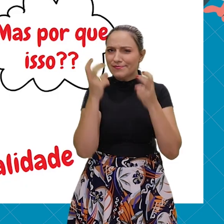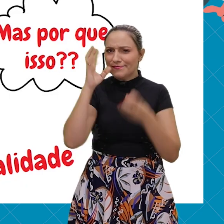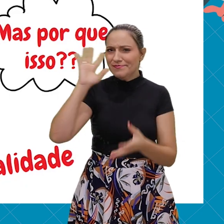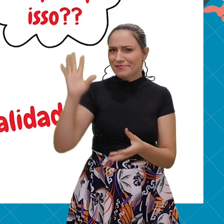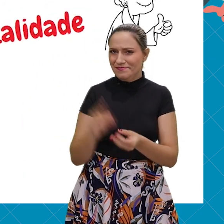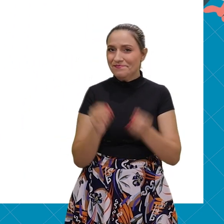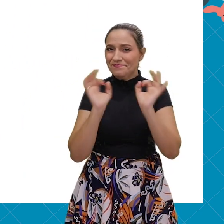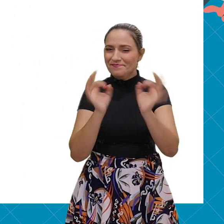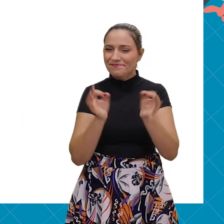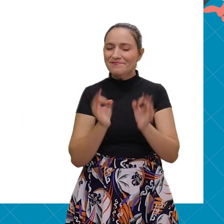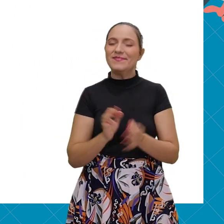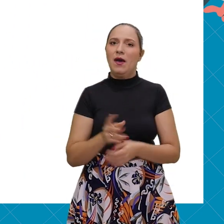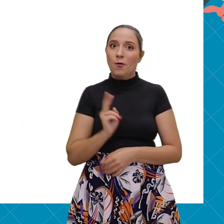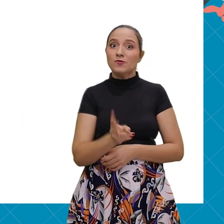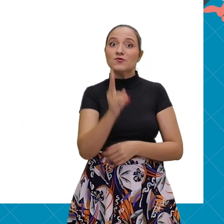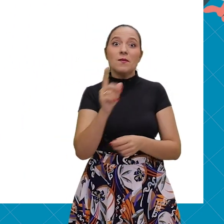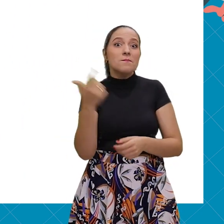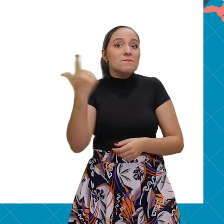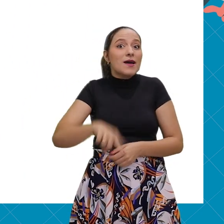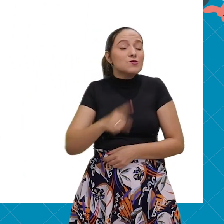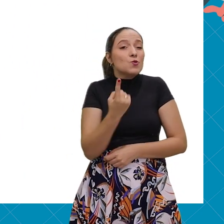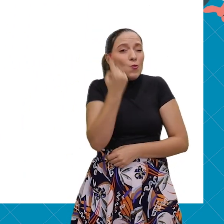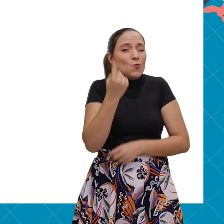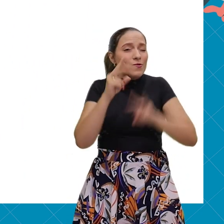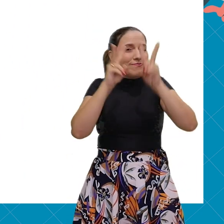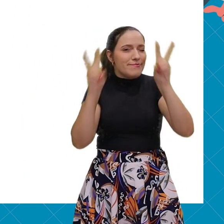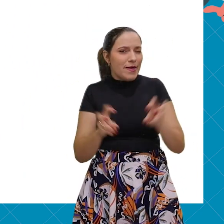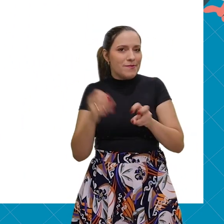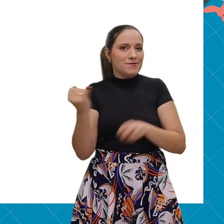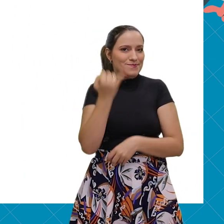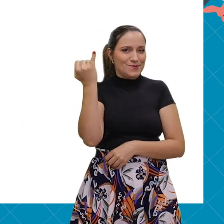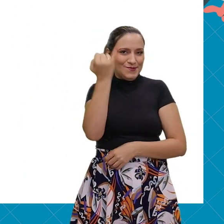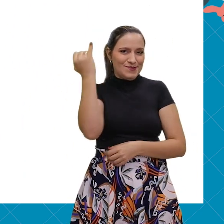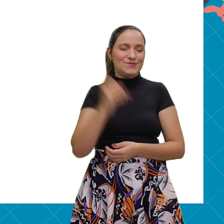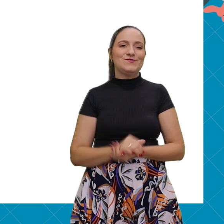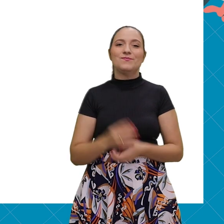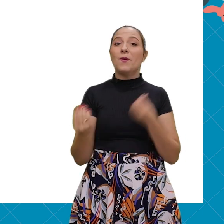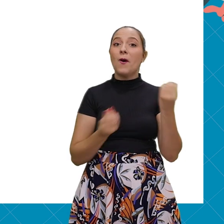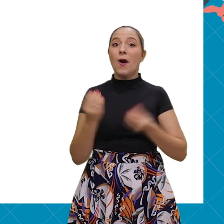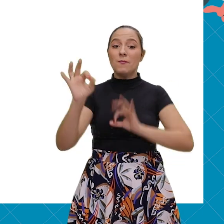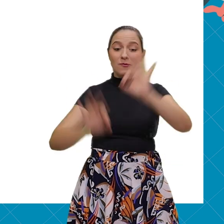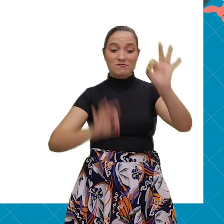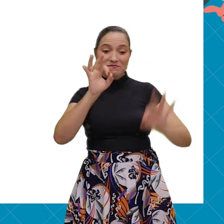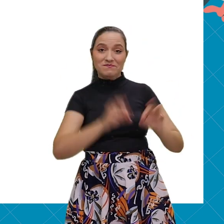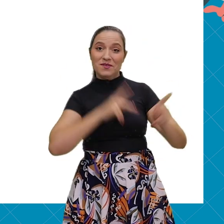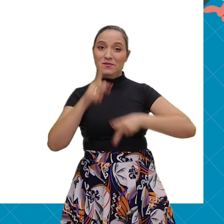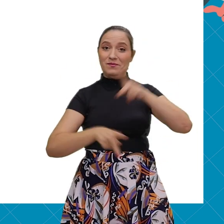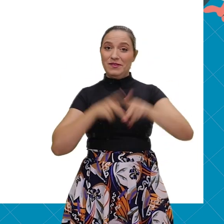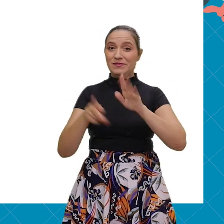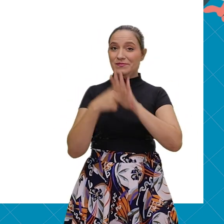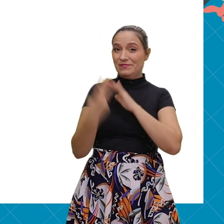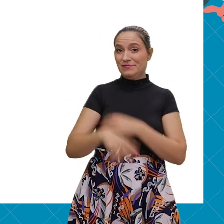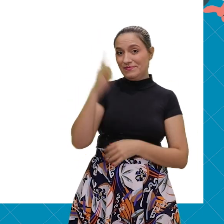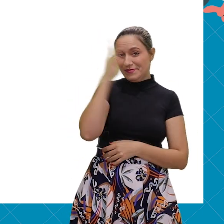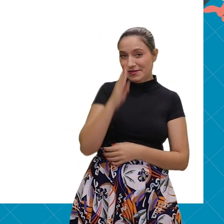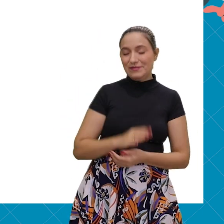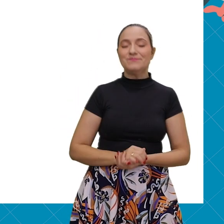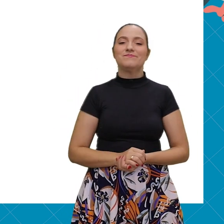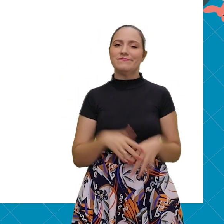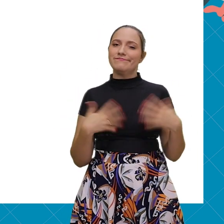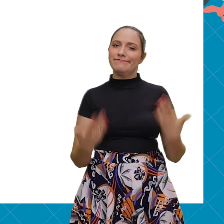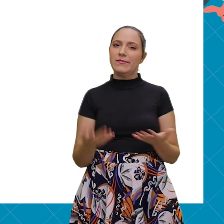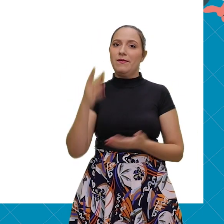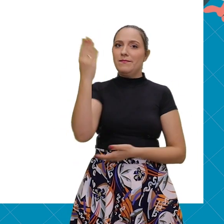fácil de entender, né? Mas aguente aí porque a gente ainda precisa falar de um último assunto, que é muito importante: distribuição da população brasileira. Sobre isso, você